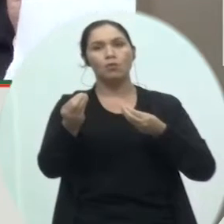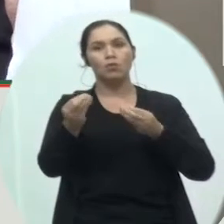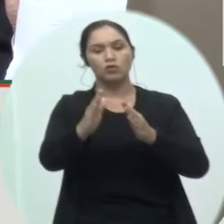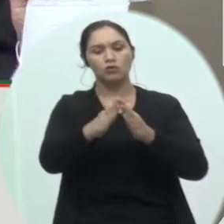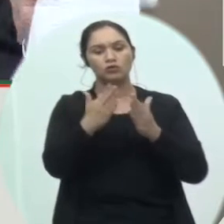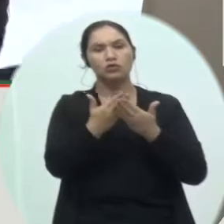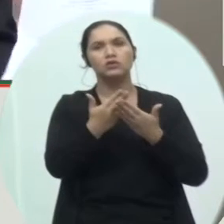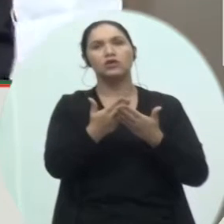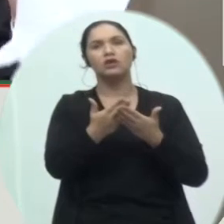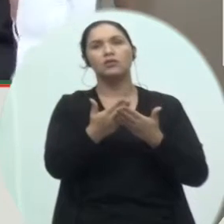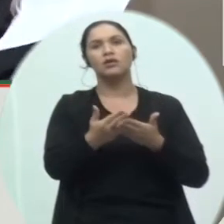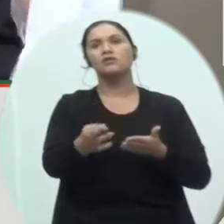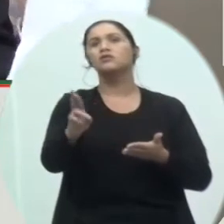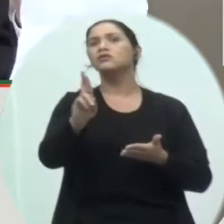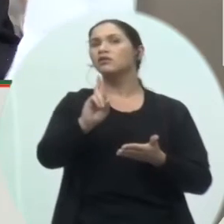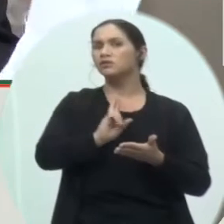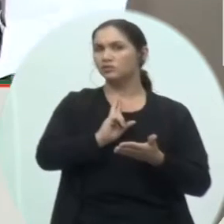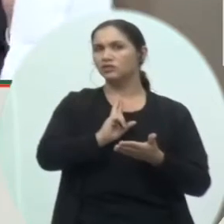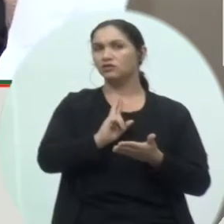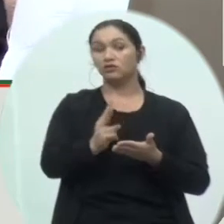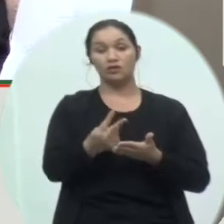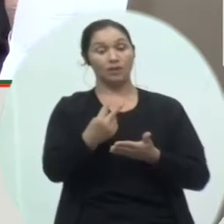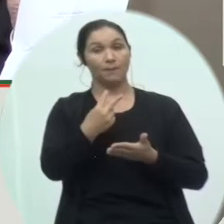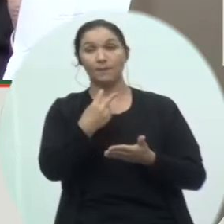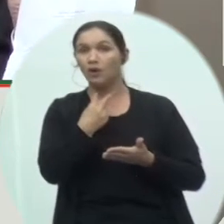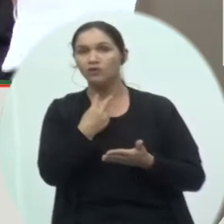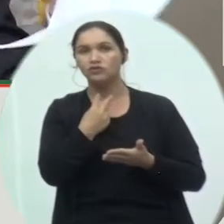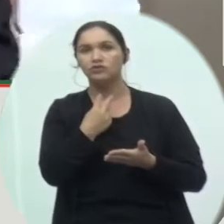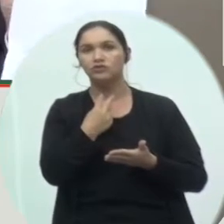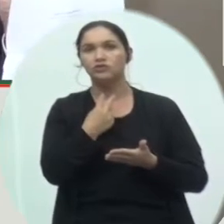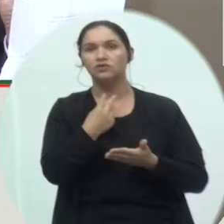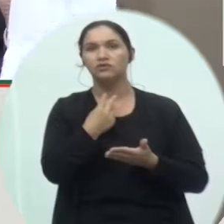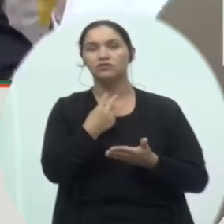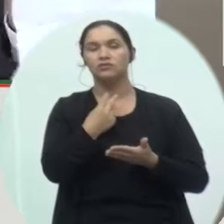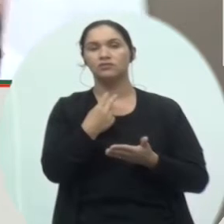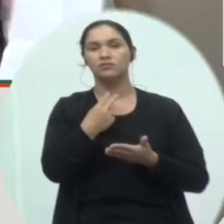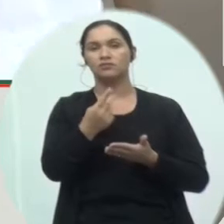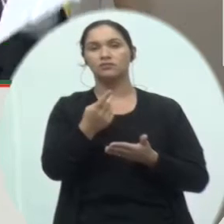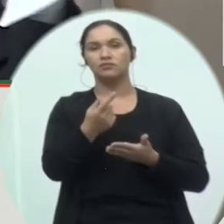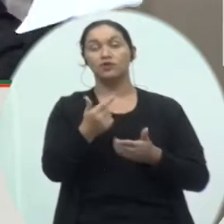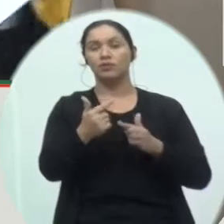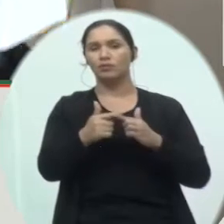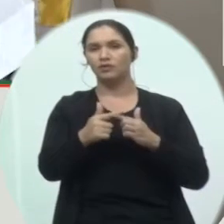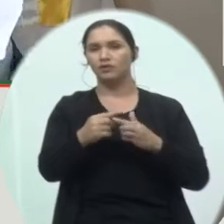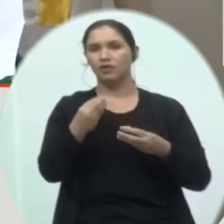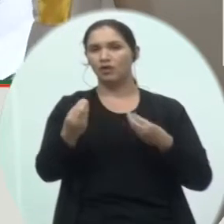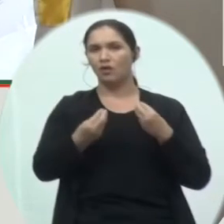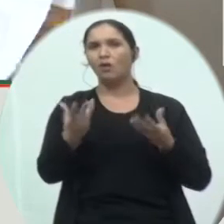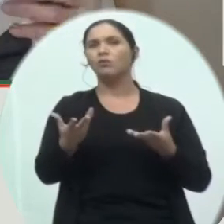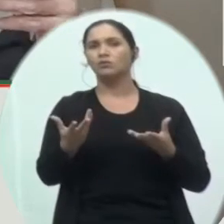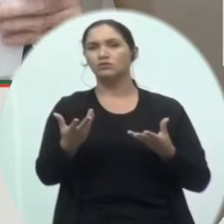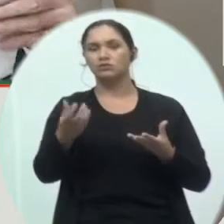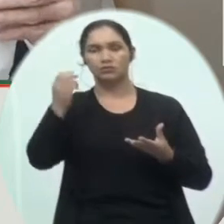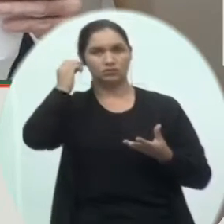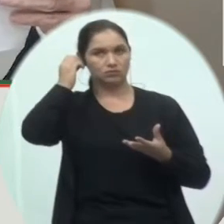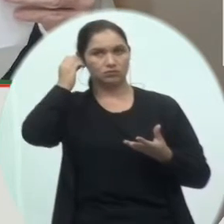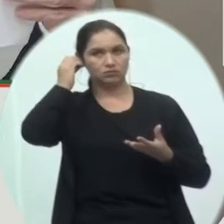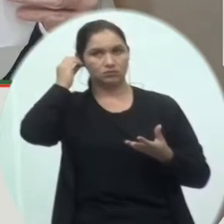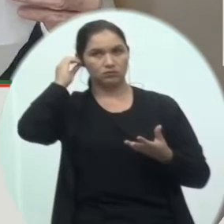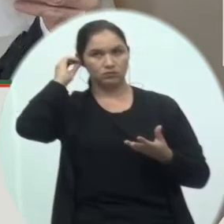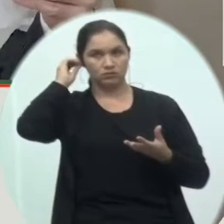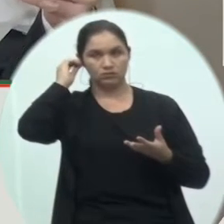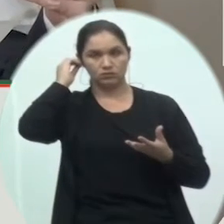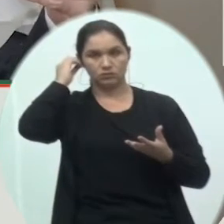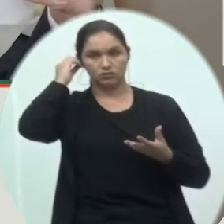de cobrar. Isso aqui é improbidade administrativa. É gerúndio, não se responde no gerúndio. Outra